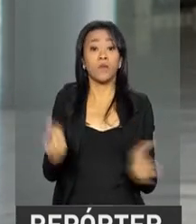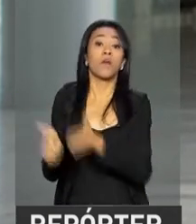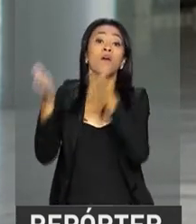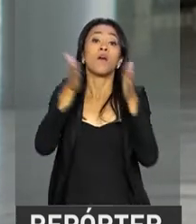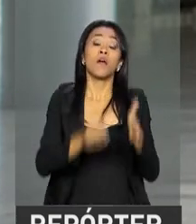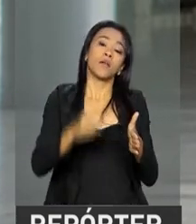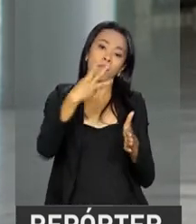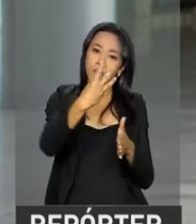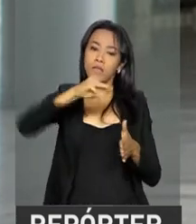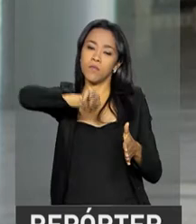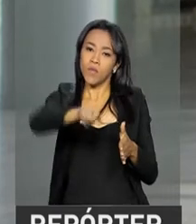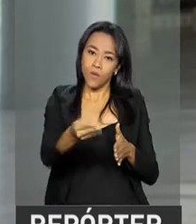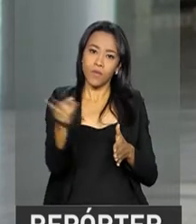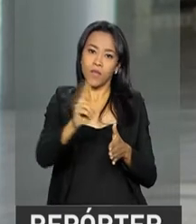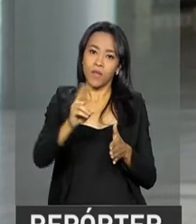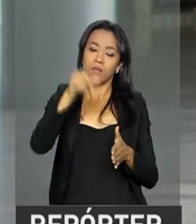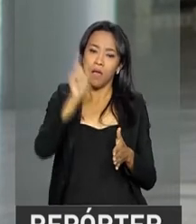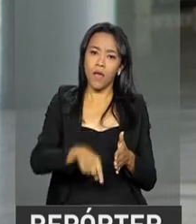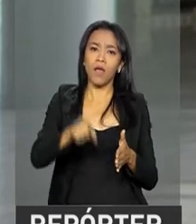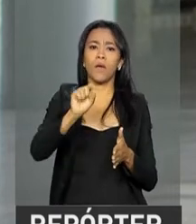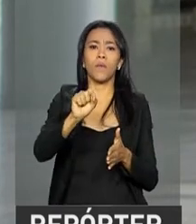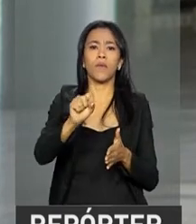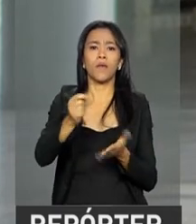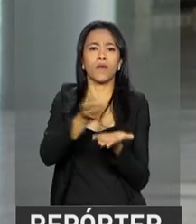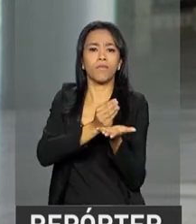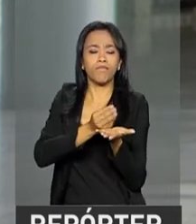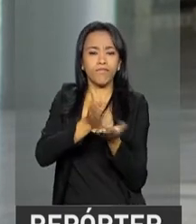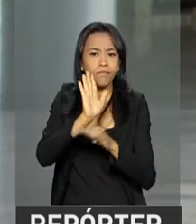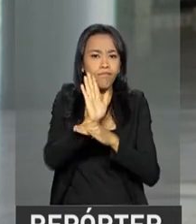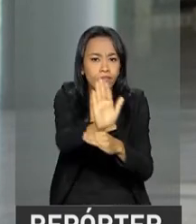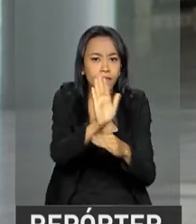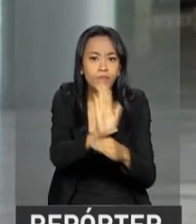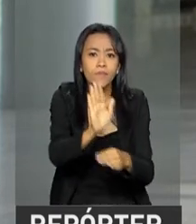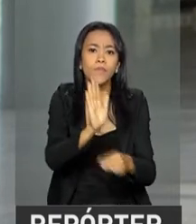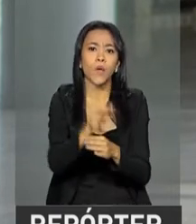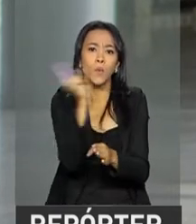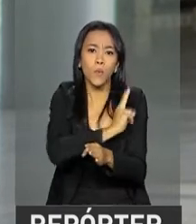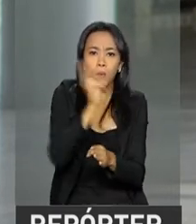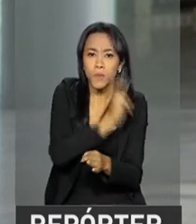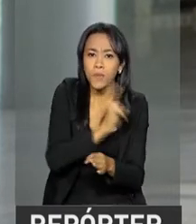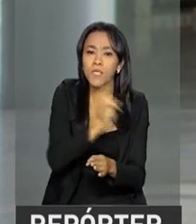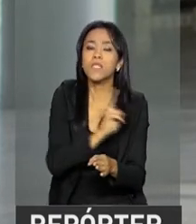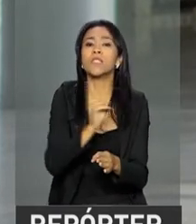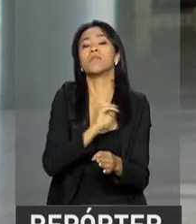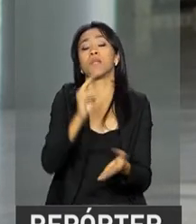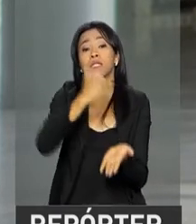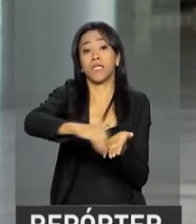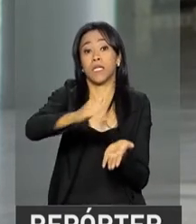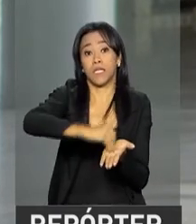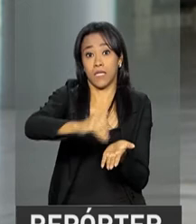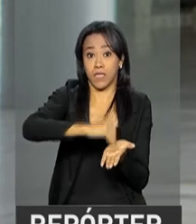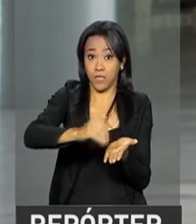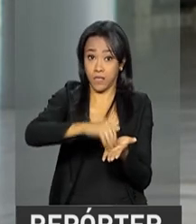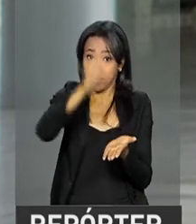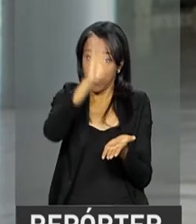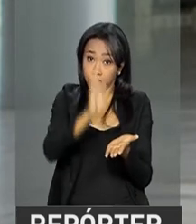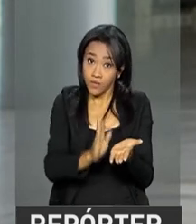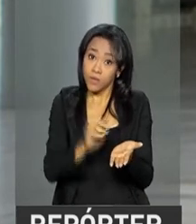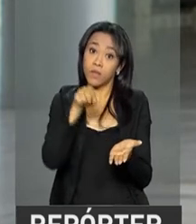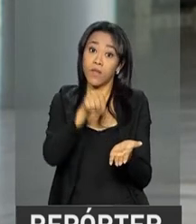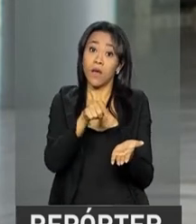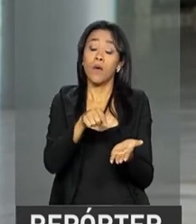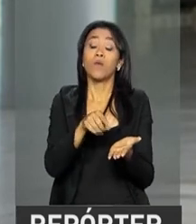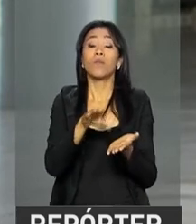fazem parte do pacote de recursos emergenciais reservados pela secretaria nacional de proteção e defesa